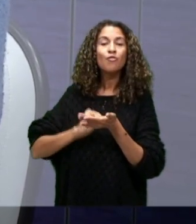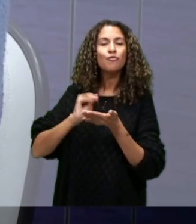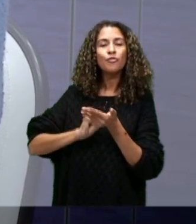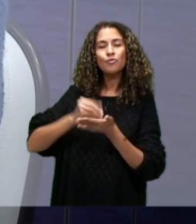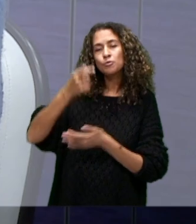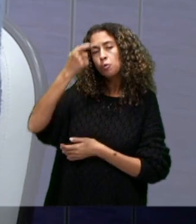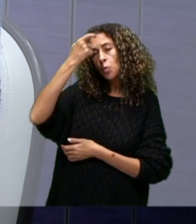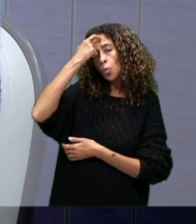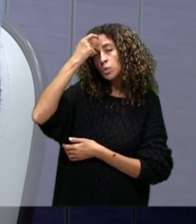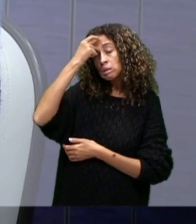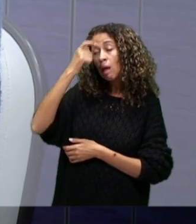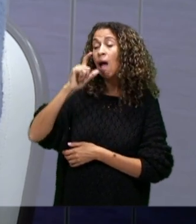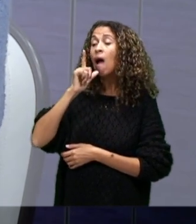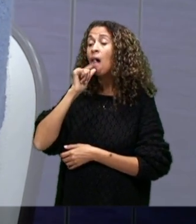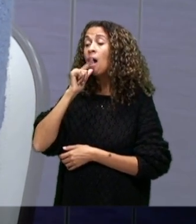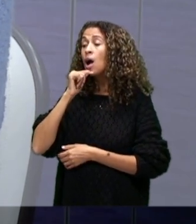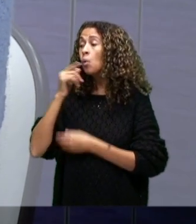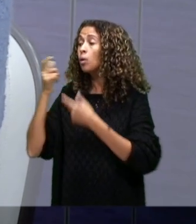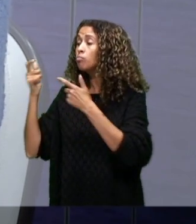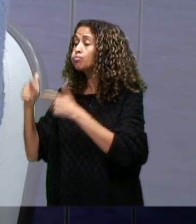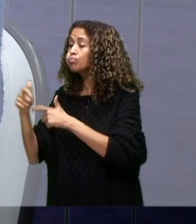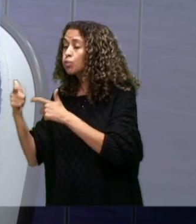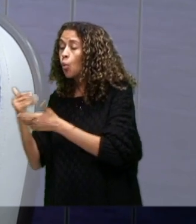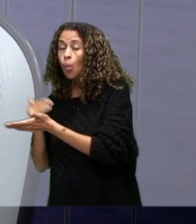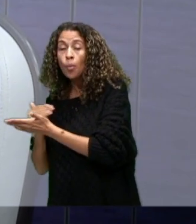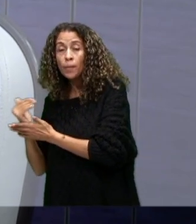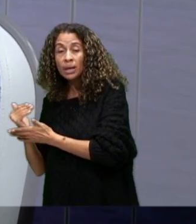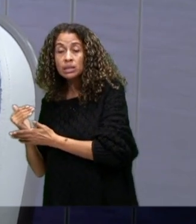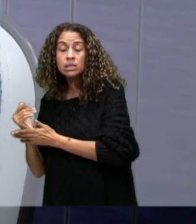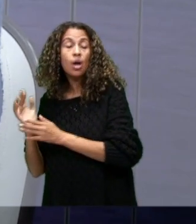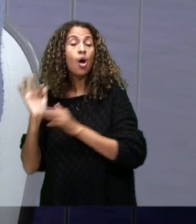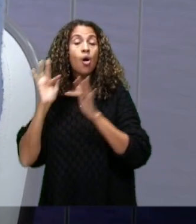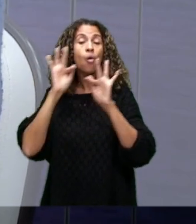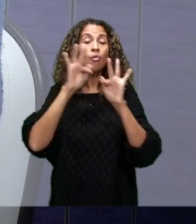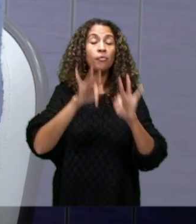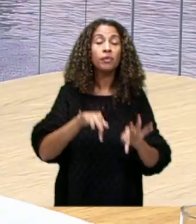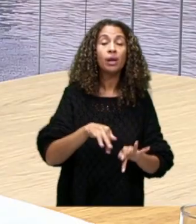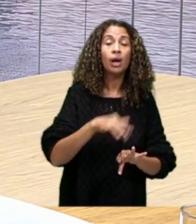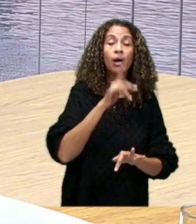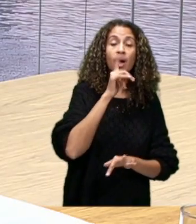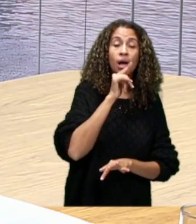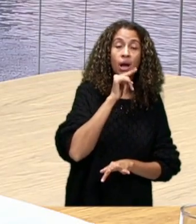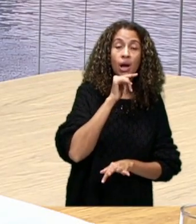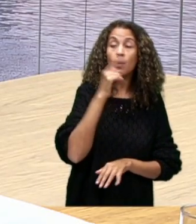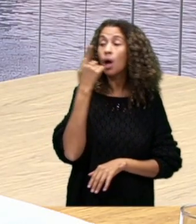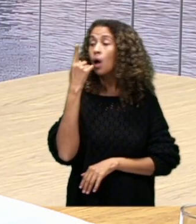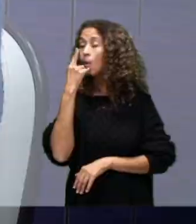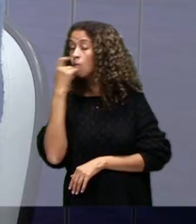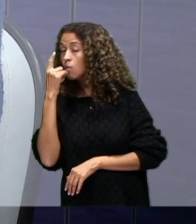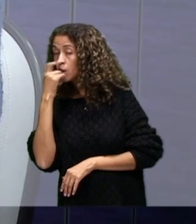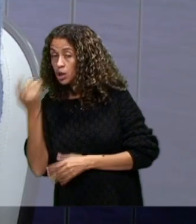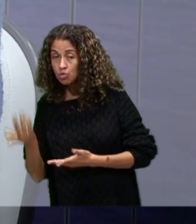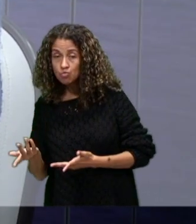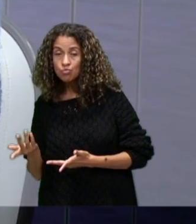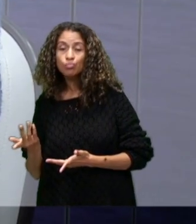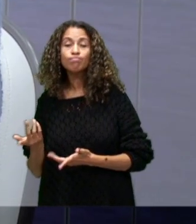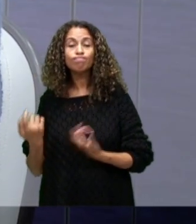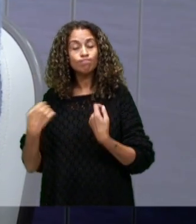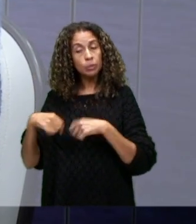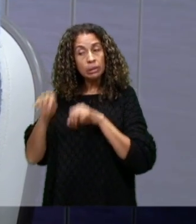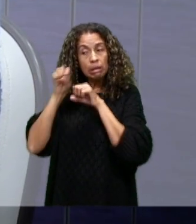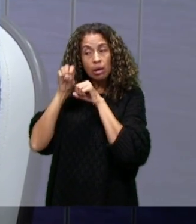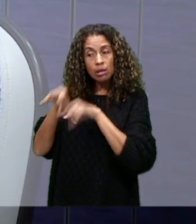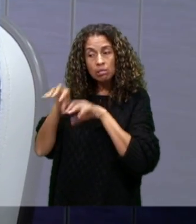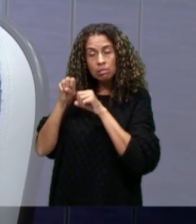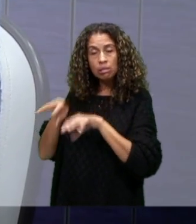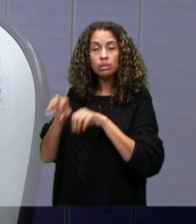consciência de onde vem a água, para onde vai o esgoto, para onde vai o lixo. Então, é preciso uma